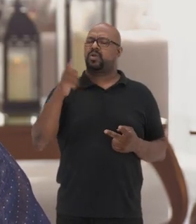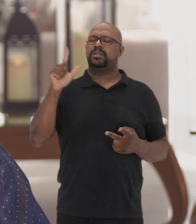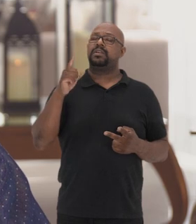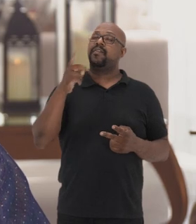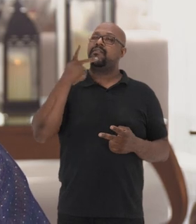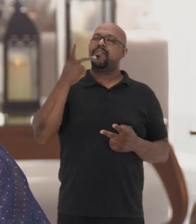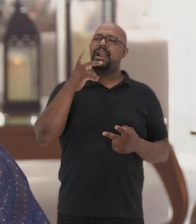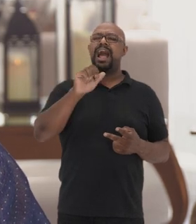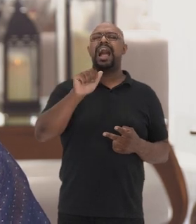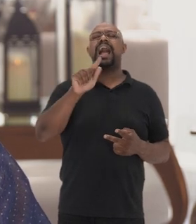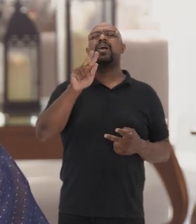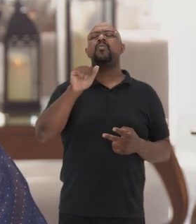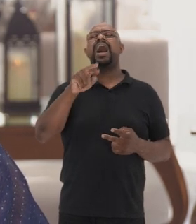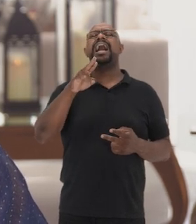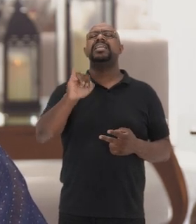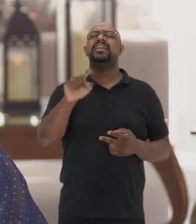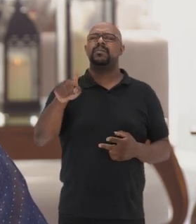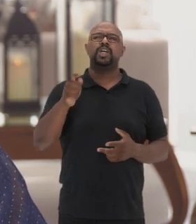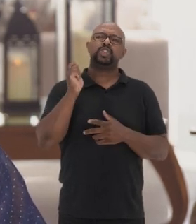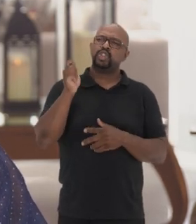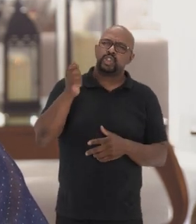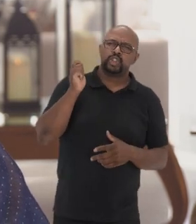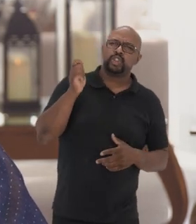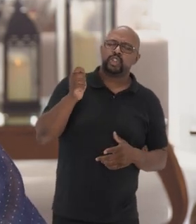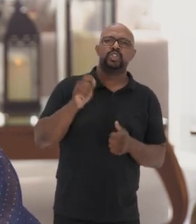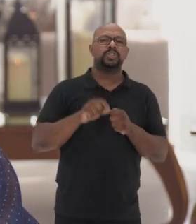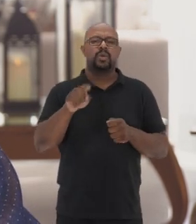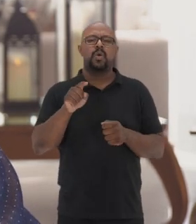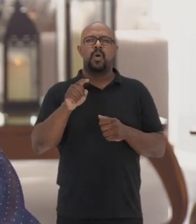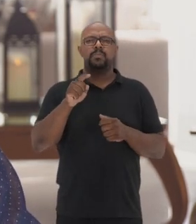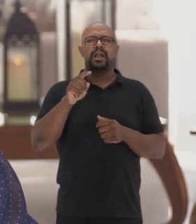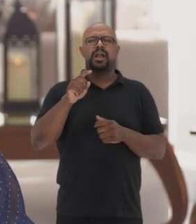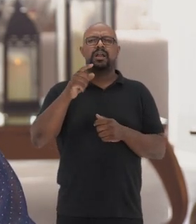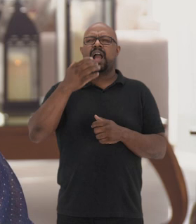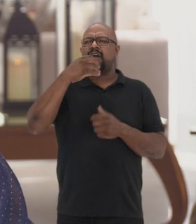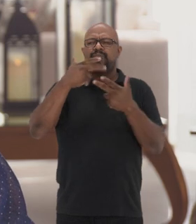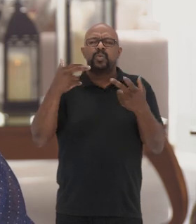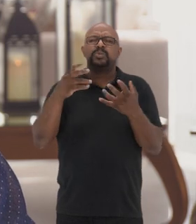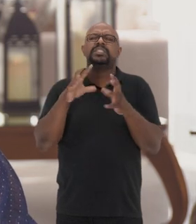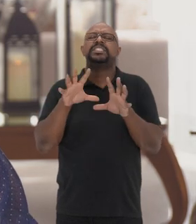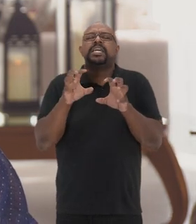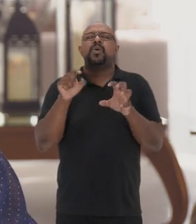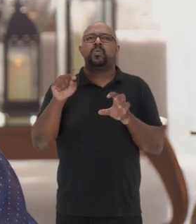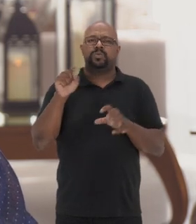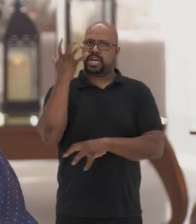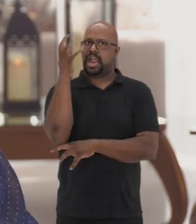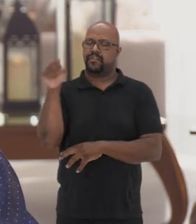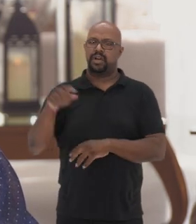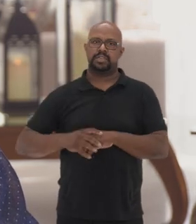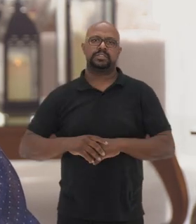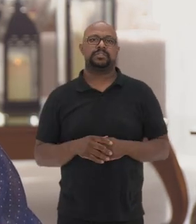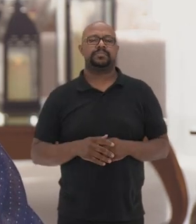citam água aí uma espécie de chocalho fabricado o frutos secos da árvore arrebenta cavalo e as